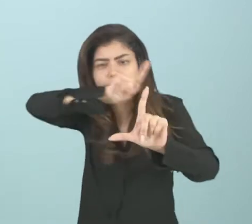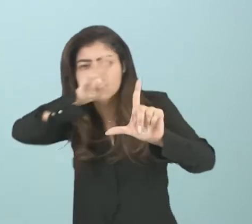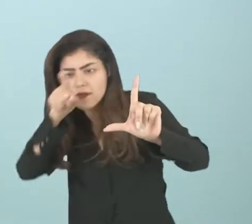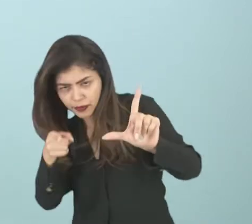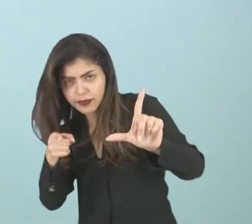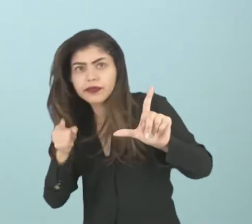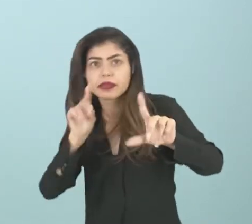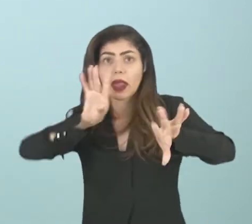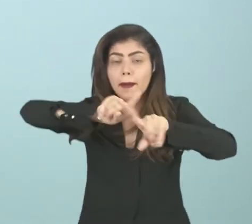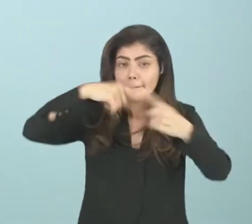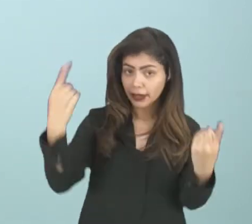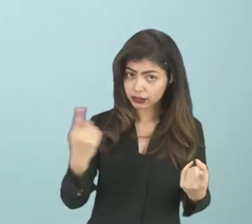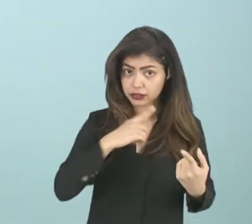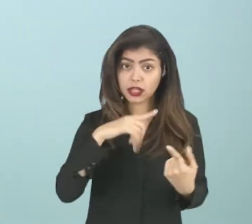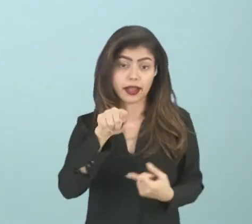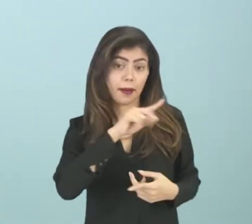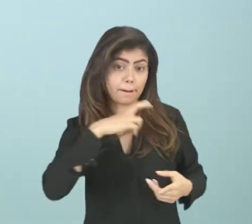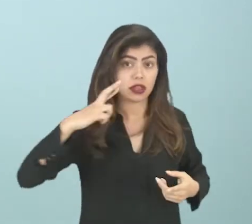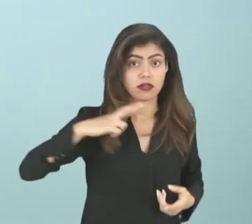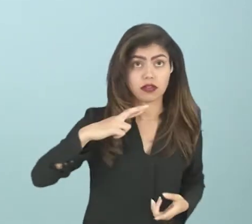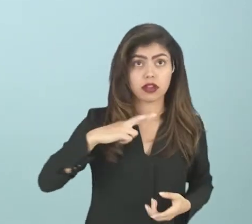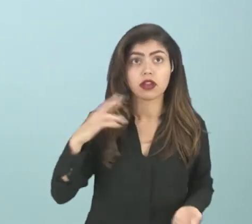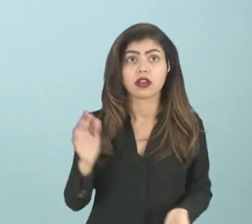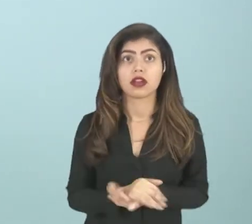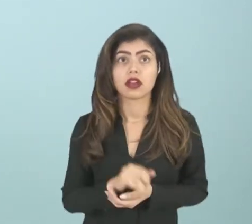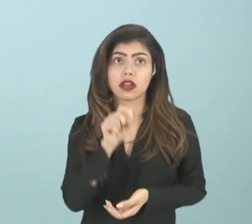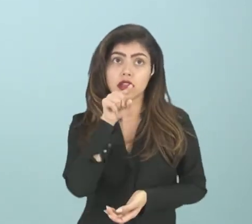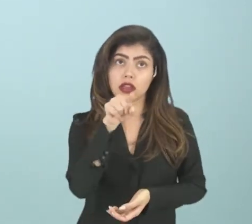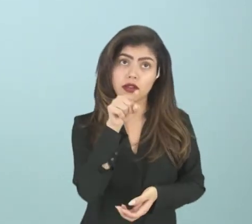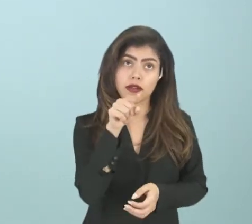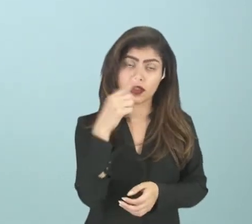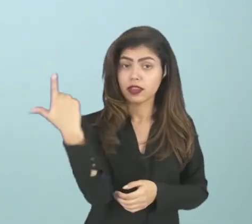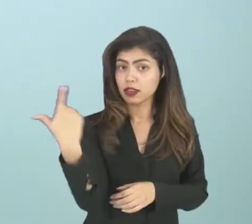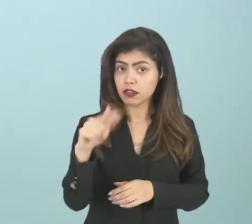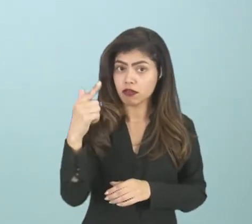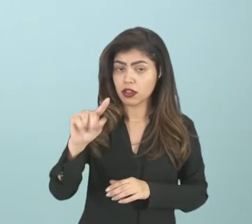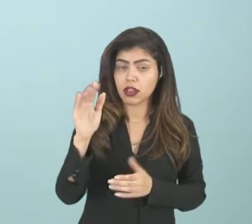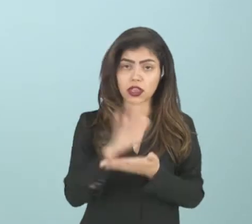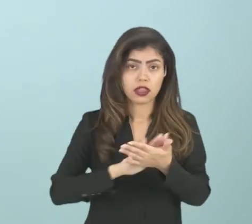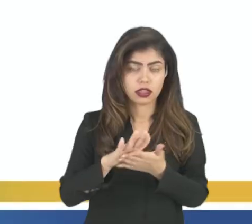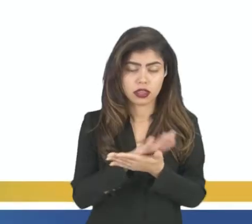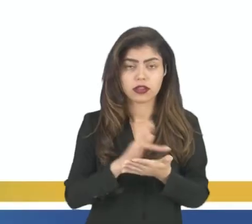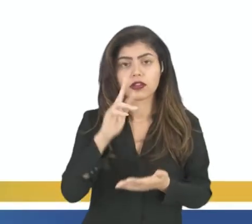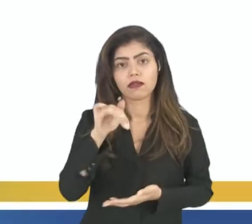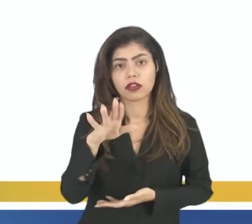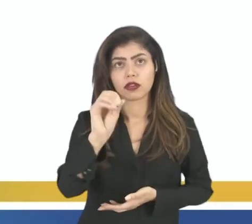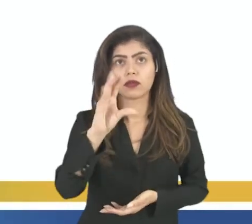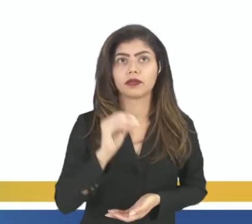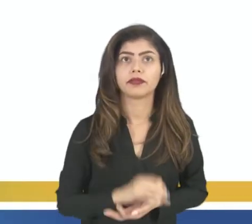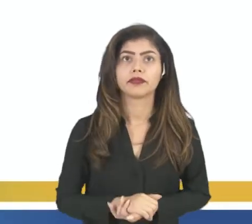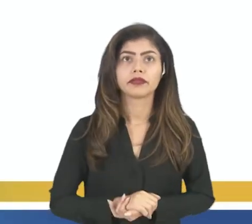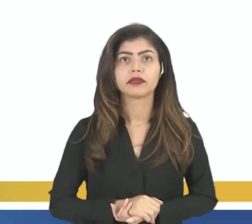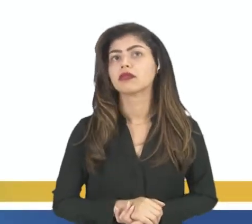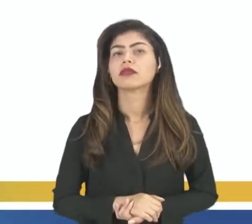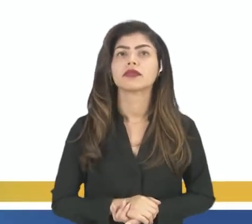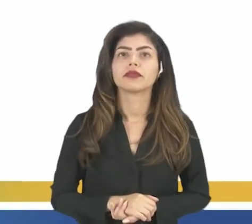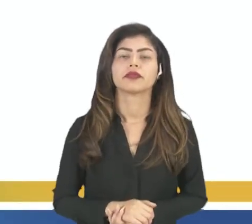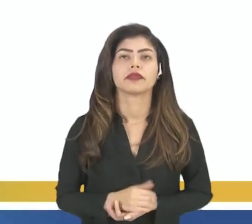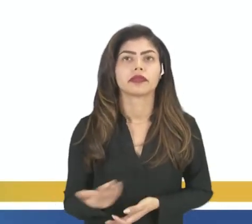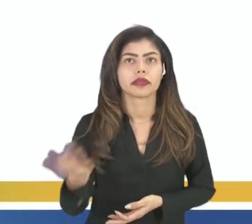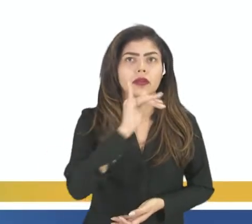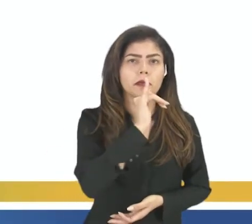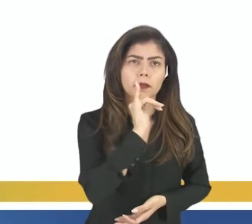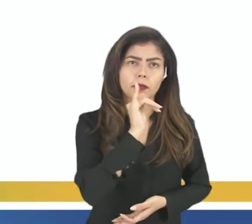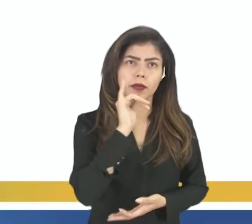maior, mas um caso particular onde a trajetória não interfere no fenômeno. Então, vamos a